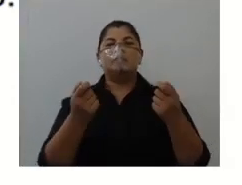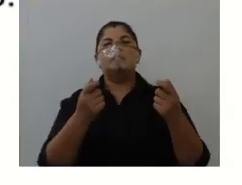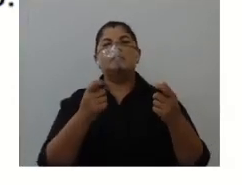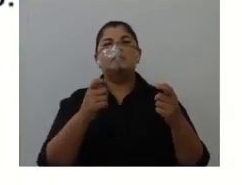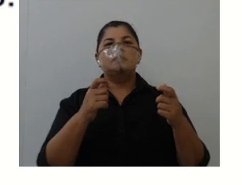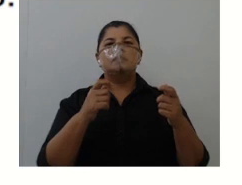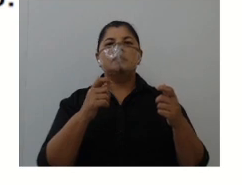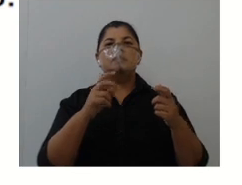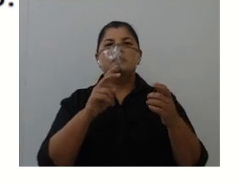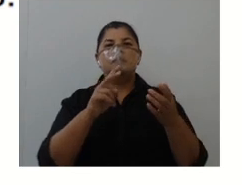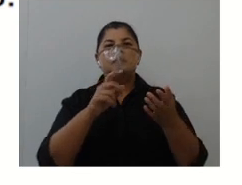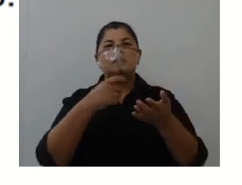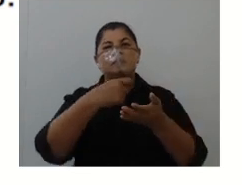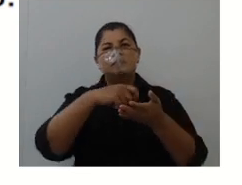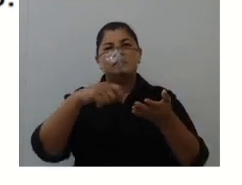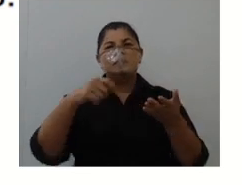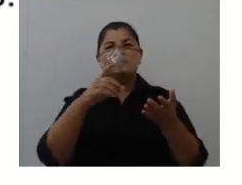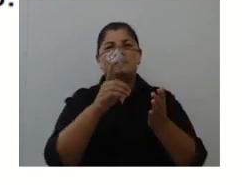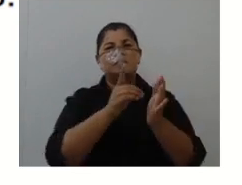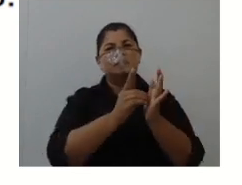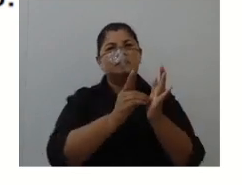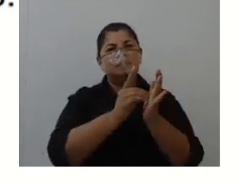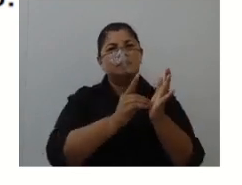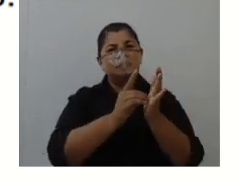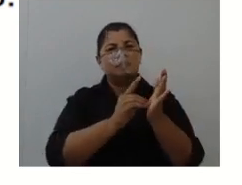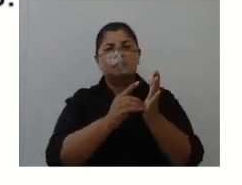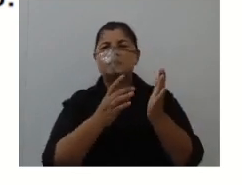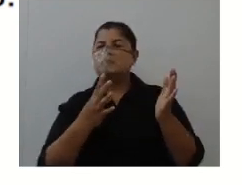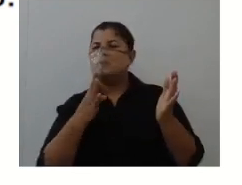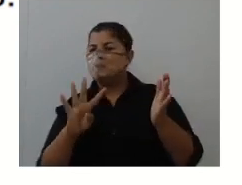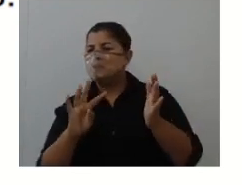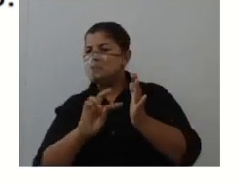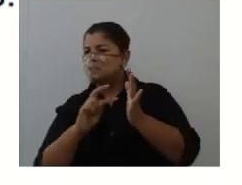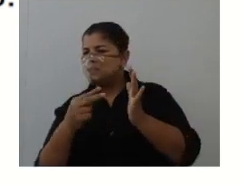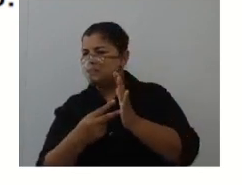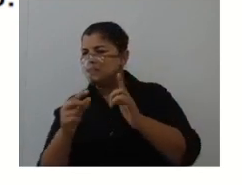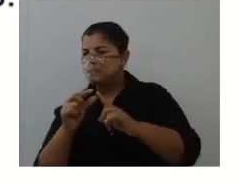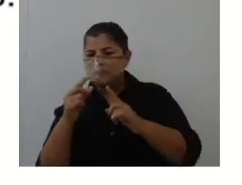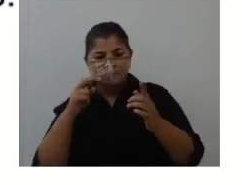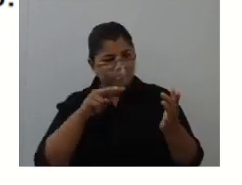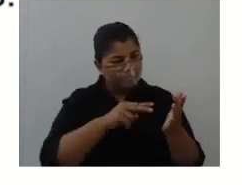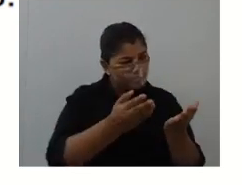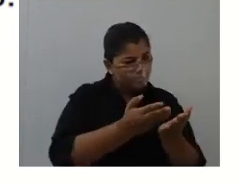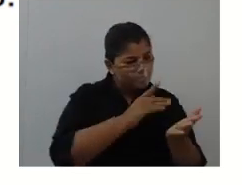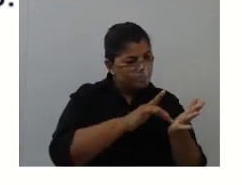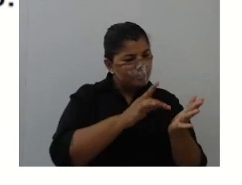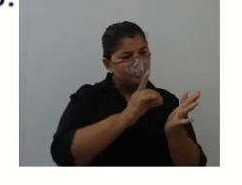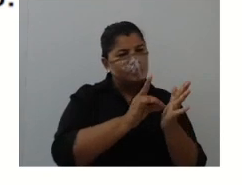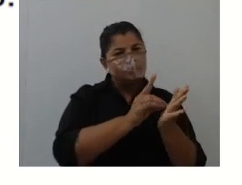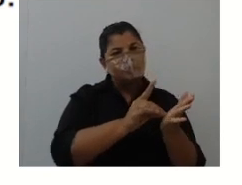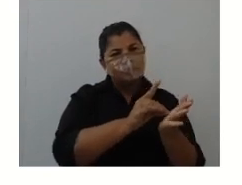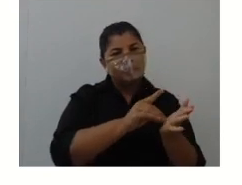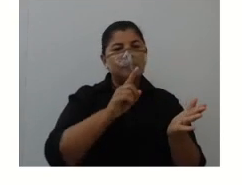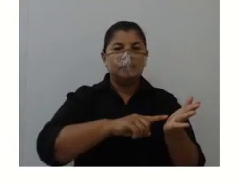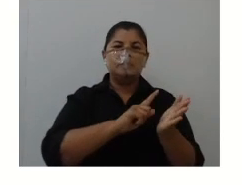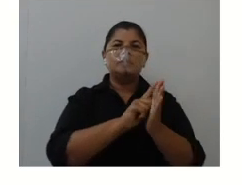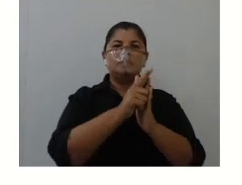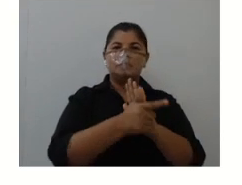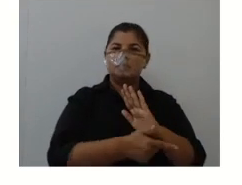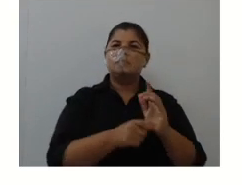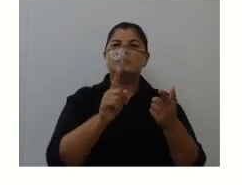entrevistas, verbete de dicionário, né? A gente não sabe muitas vezes o significado de uma palavra, vai lá no dicionário, ó, o verbete dicionário é um outro gênero